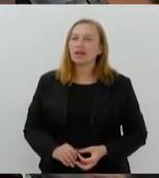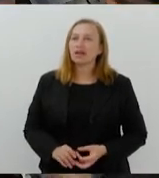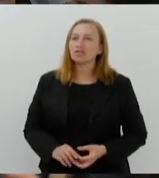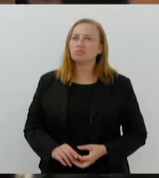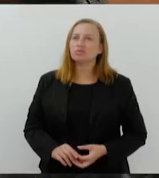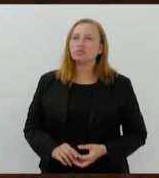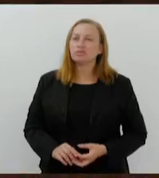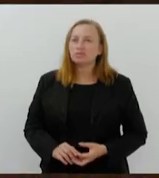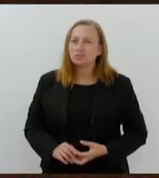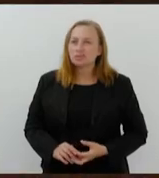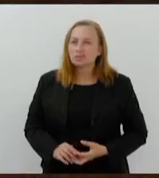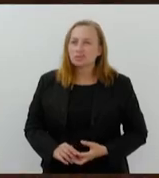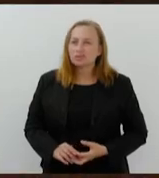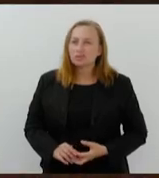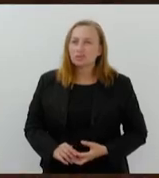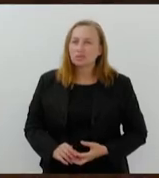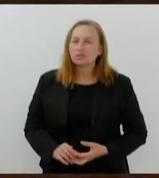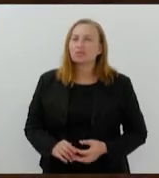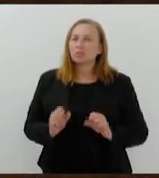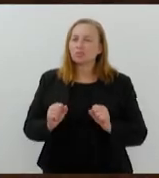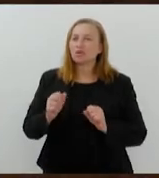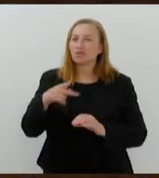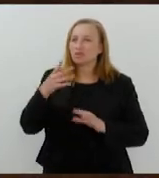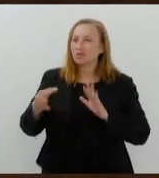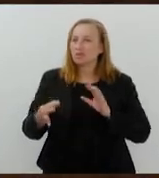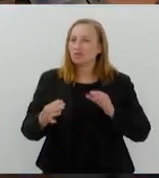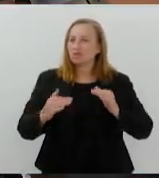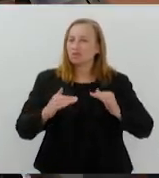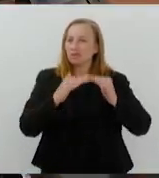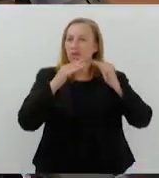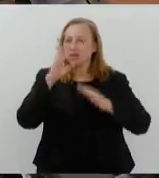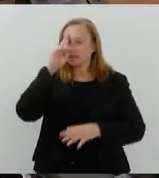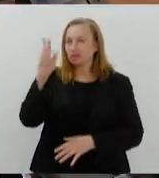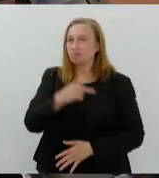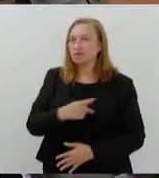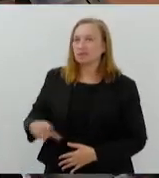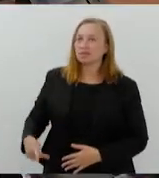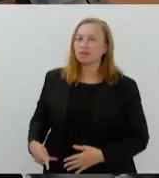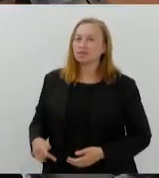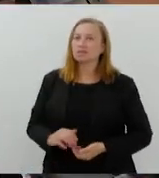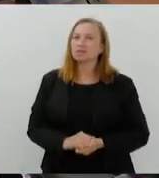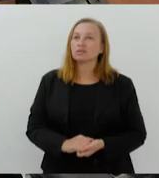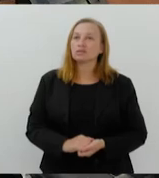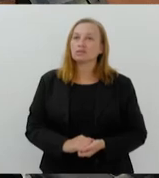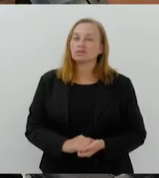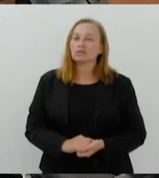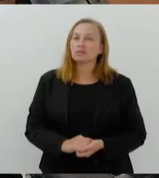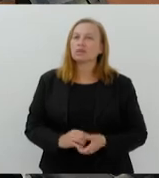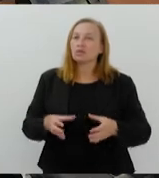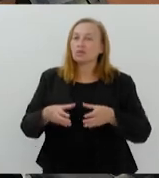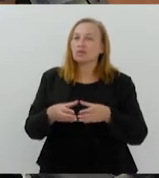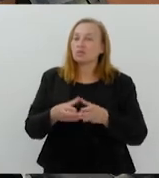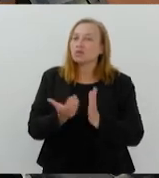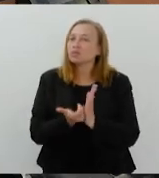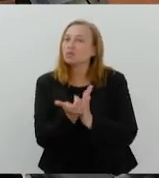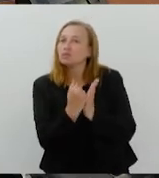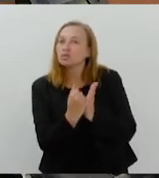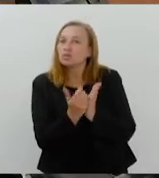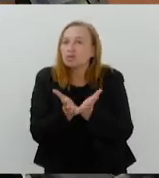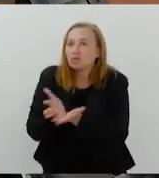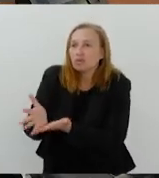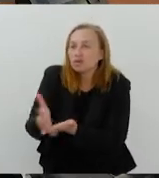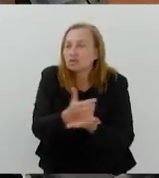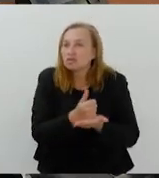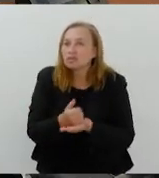Pode falar. Parecer favorável, senhora presidente. Obrigada, deputado. Pela Comissão de Tributação, Controle da Arrecadação